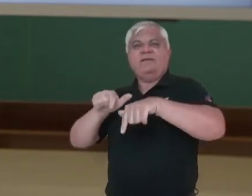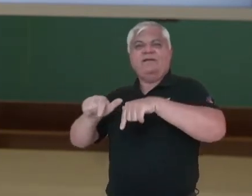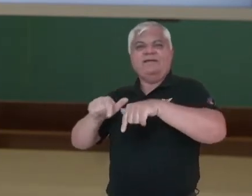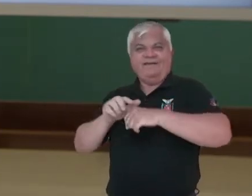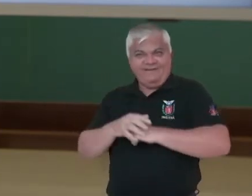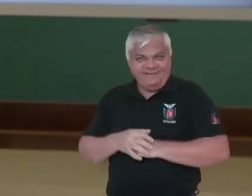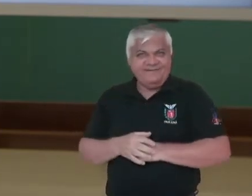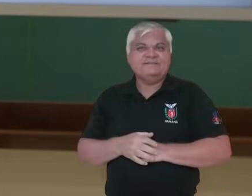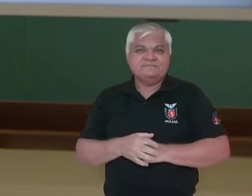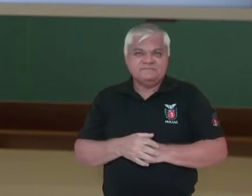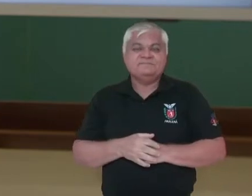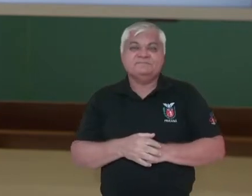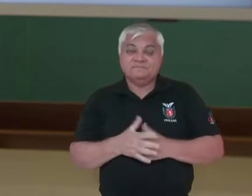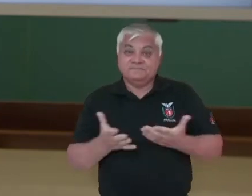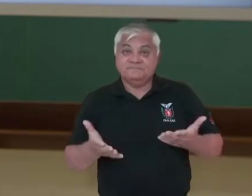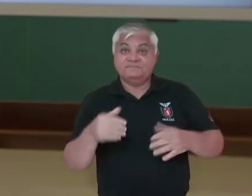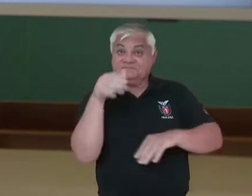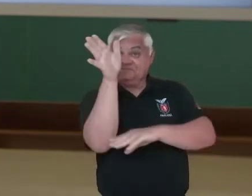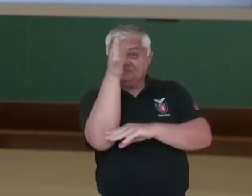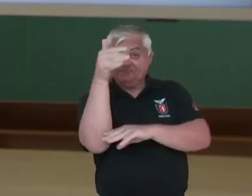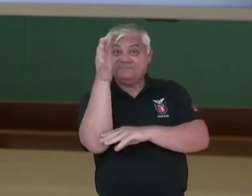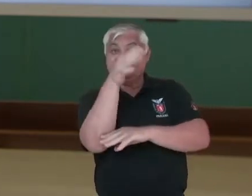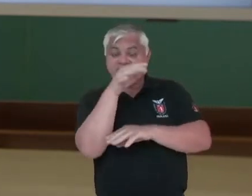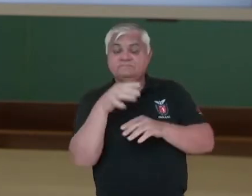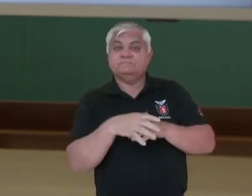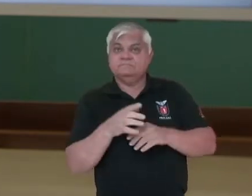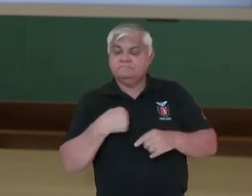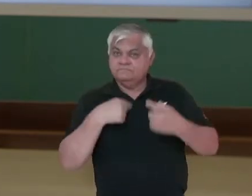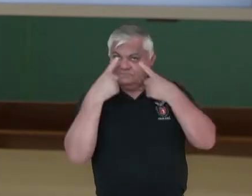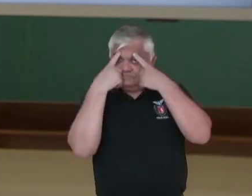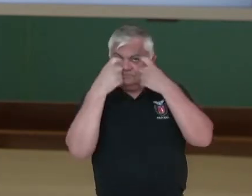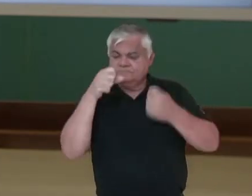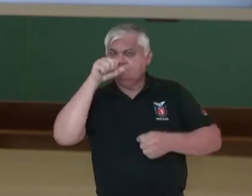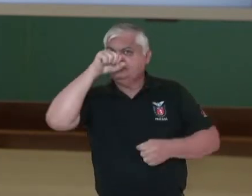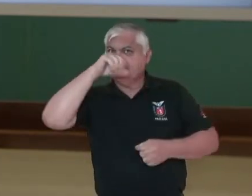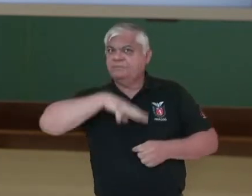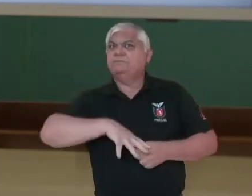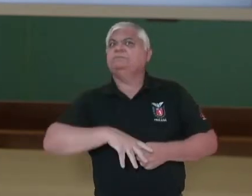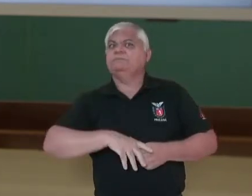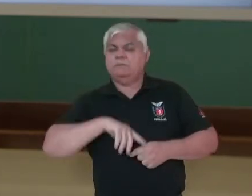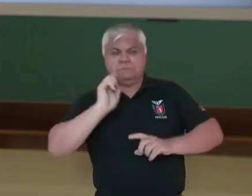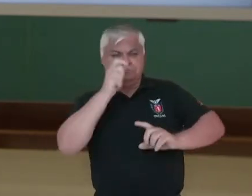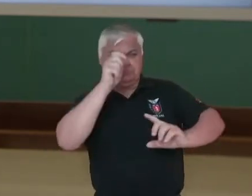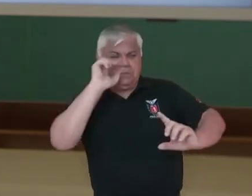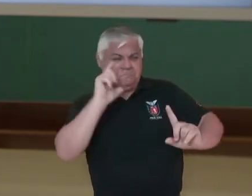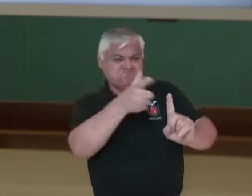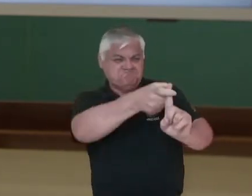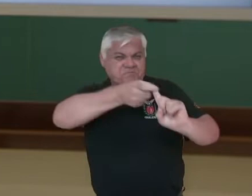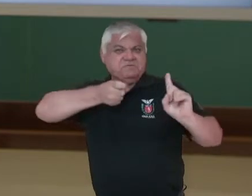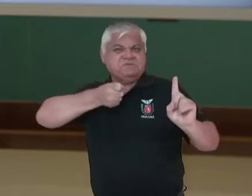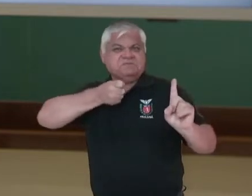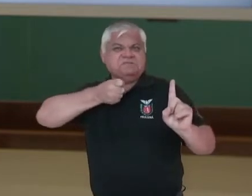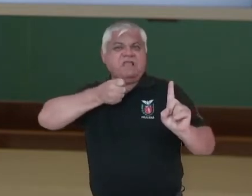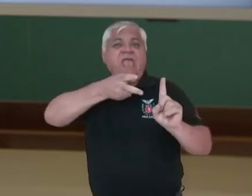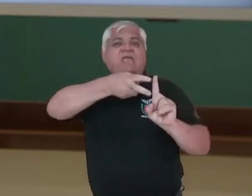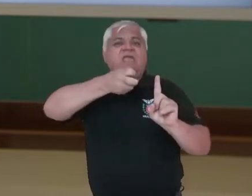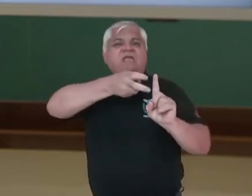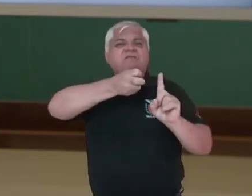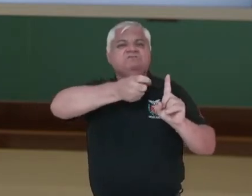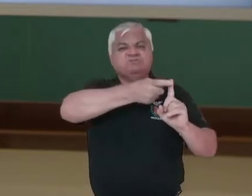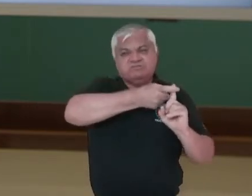né? Às vezes de forma violenta, inclusive essa atuação dos bandeirantes nessa captura de indígenas e